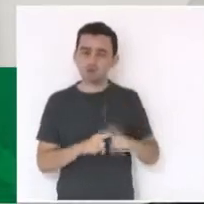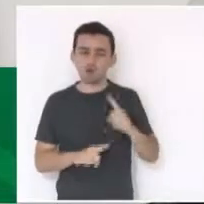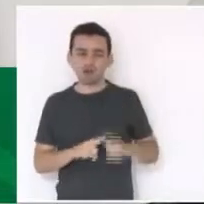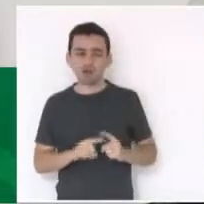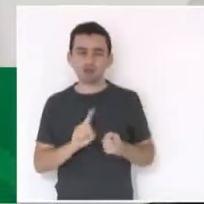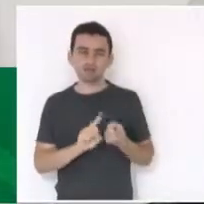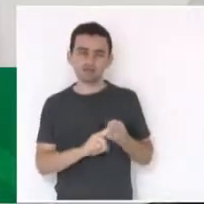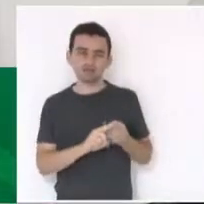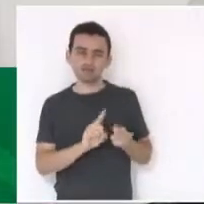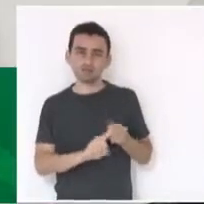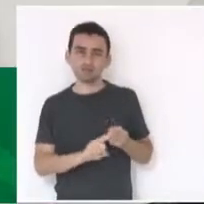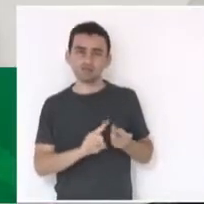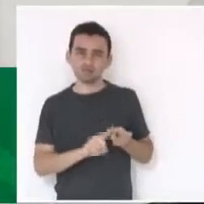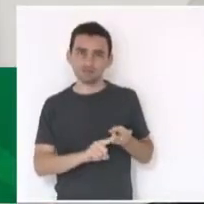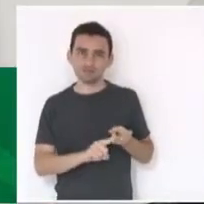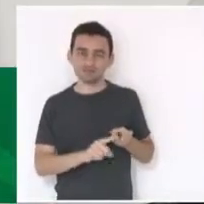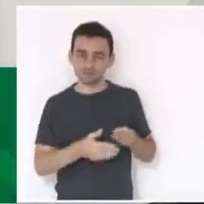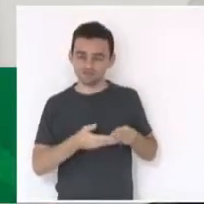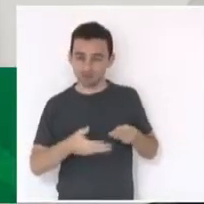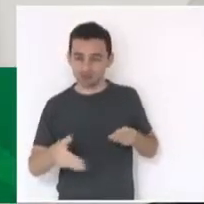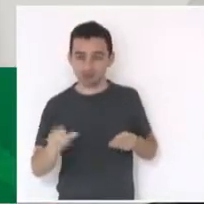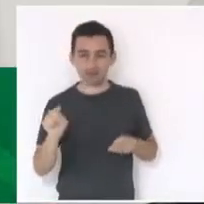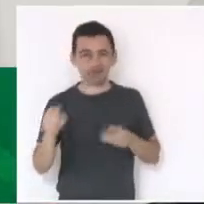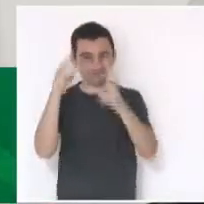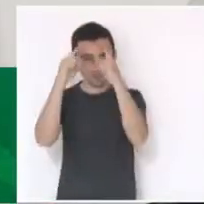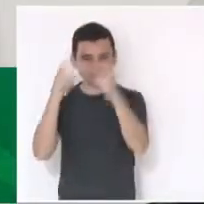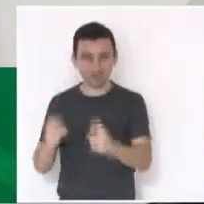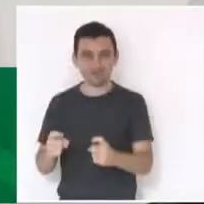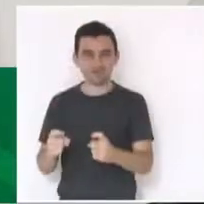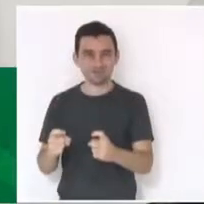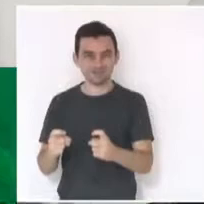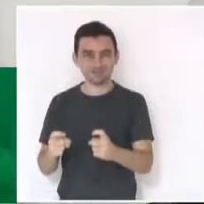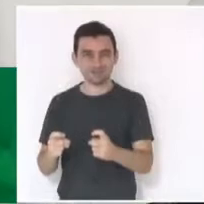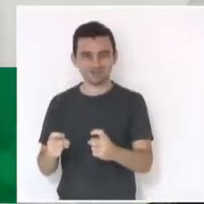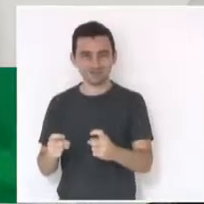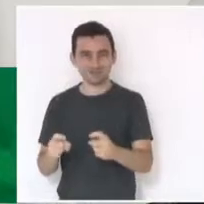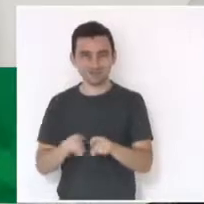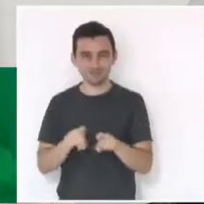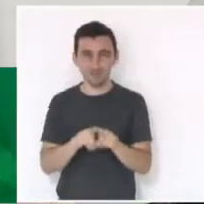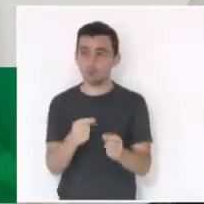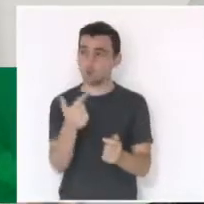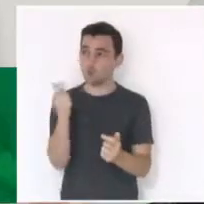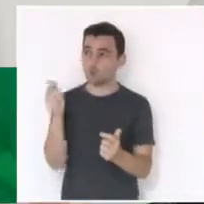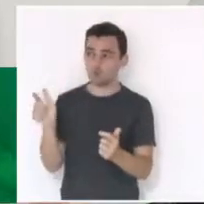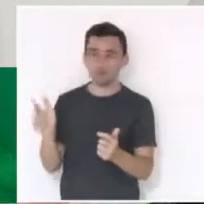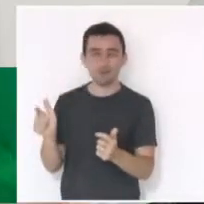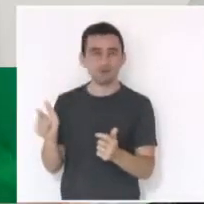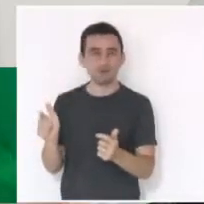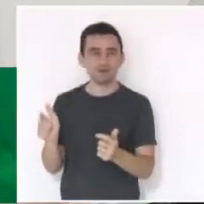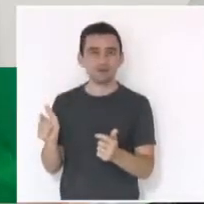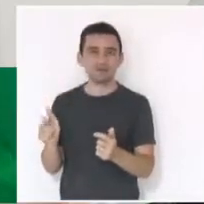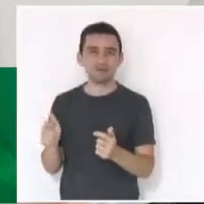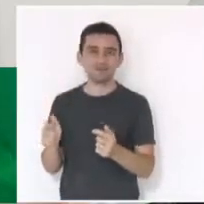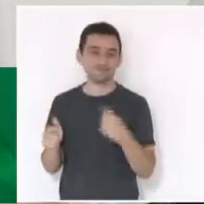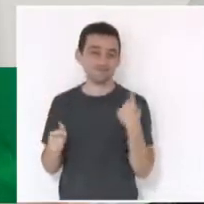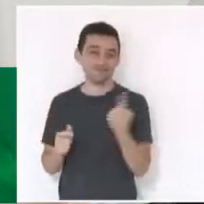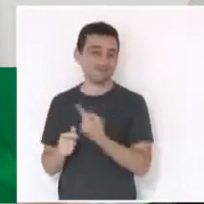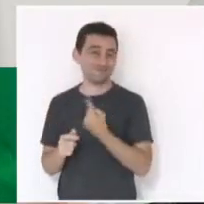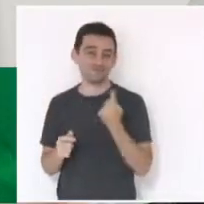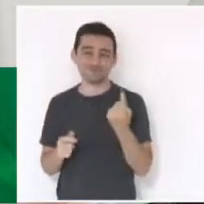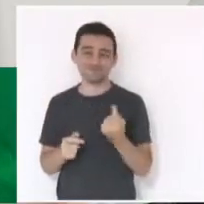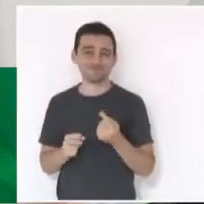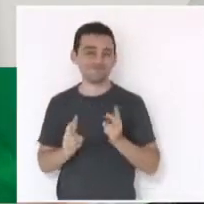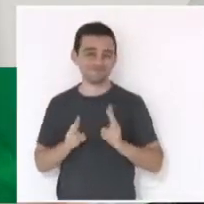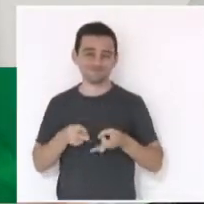e tem como consequência a violência e tantas outras situações nós vamos correr pela Periferia